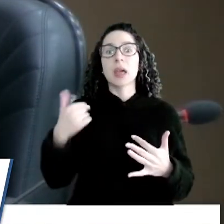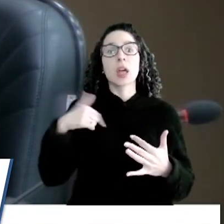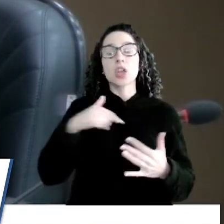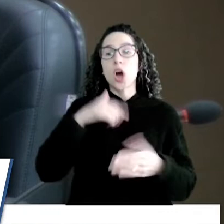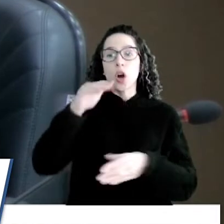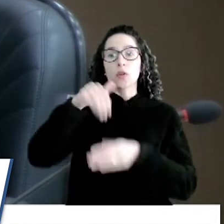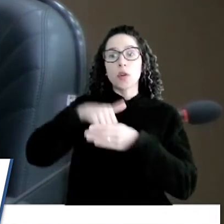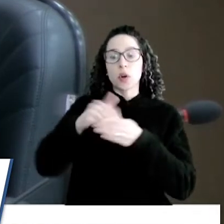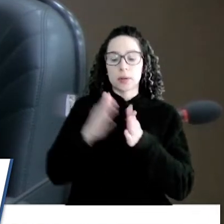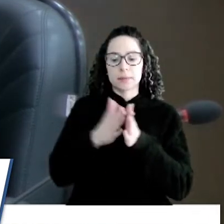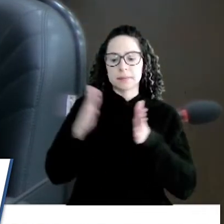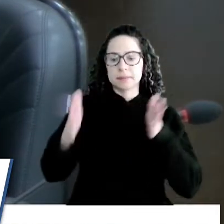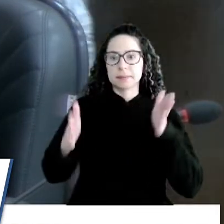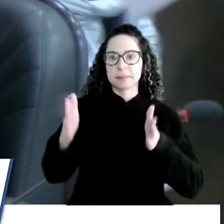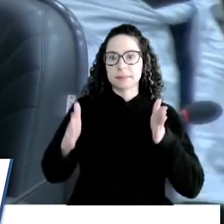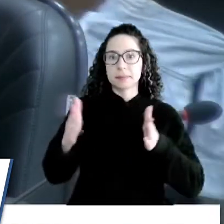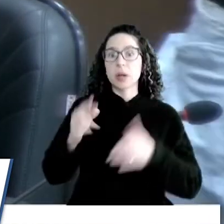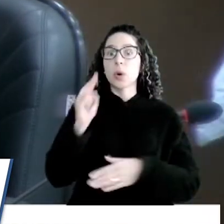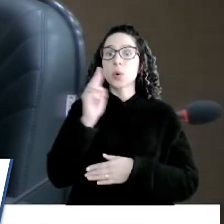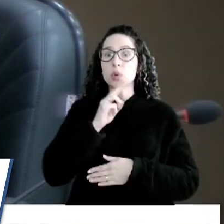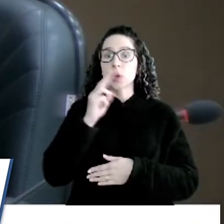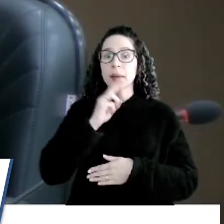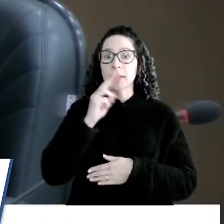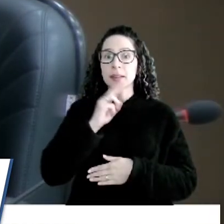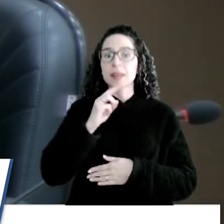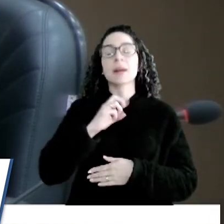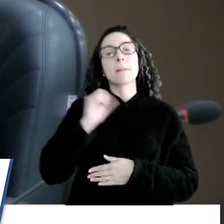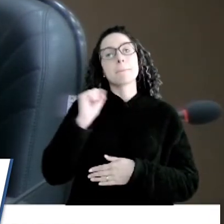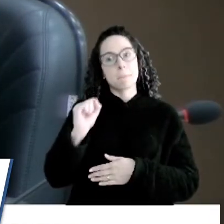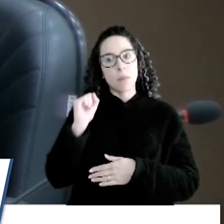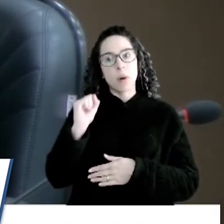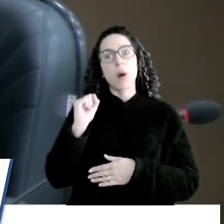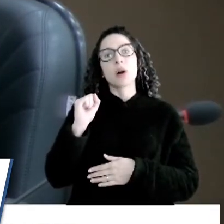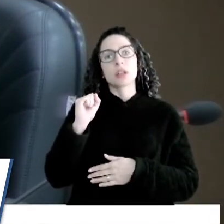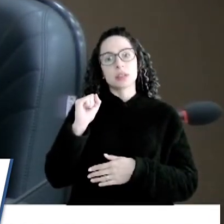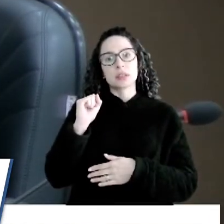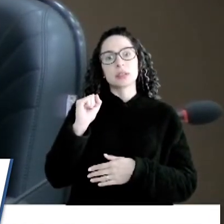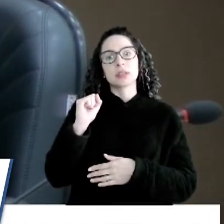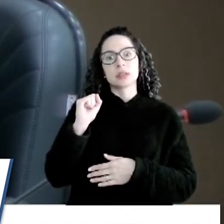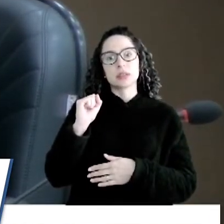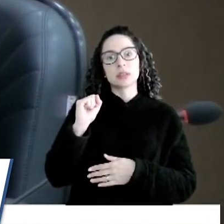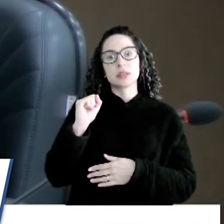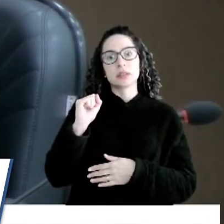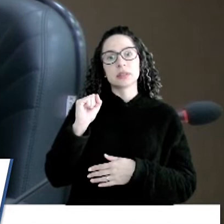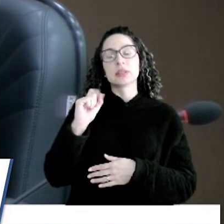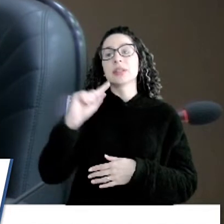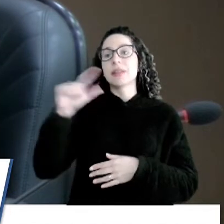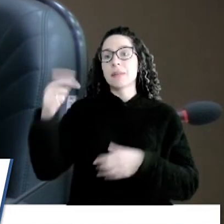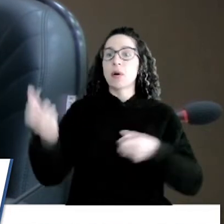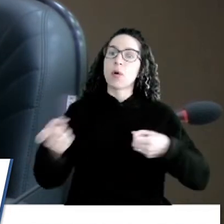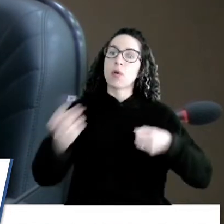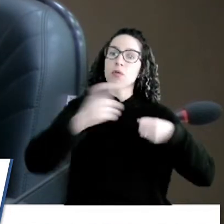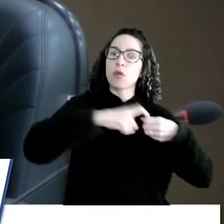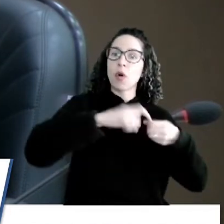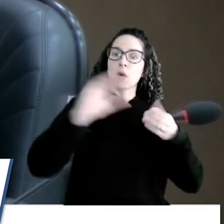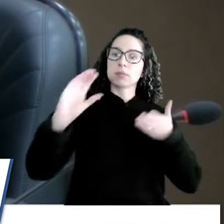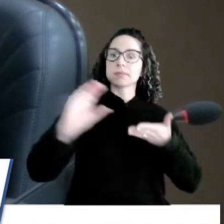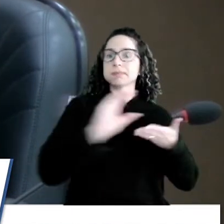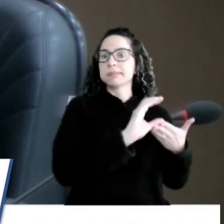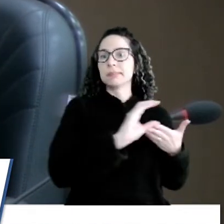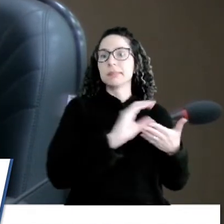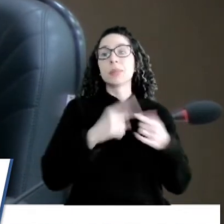prazo correto, em regime de urgência, corre-se o risco de ter que devolver esses recursos por falta de